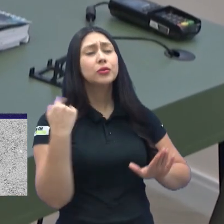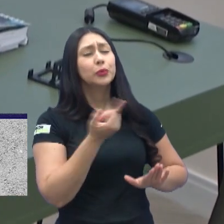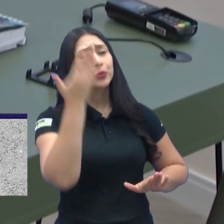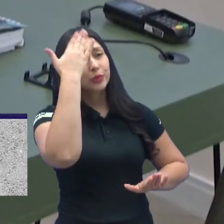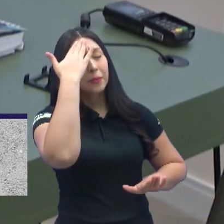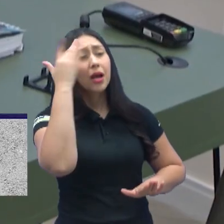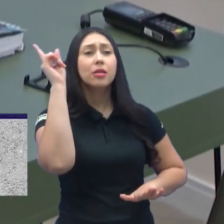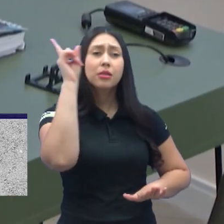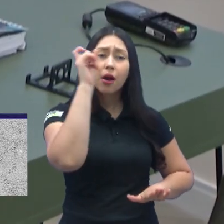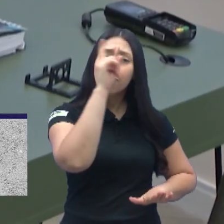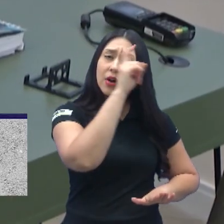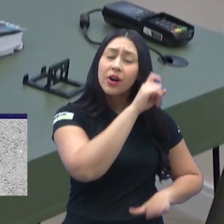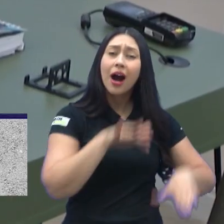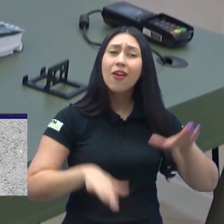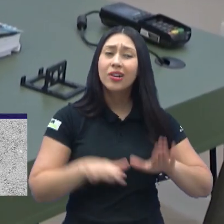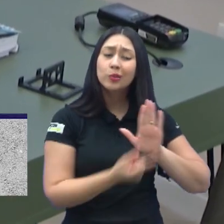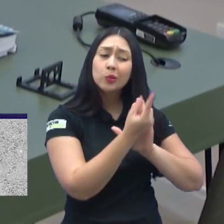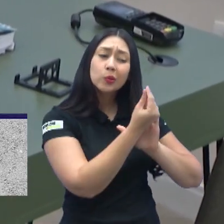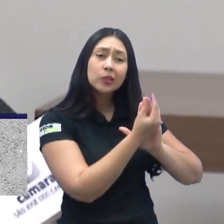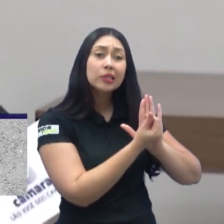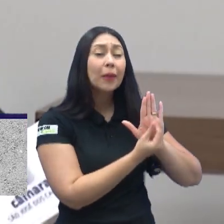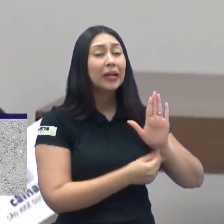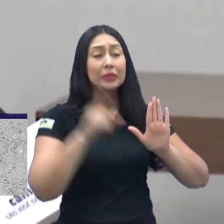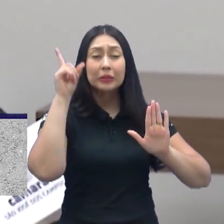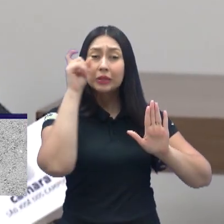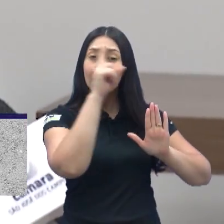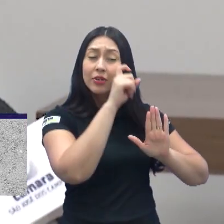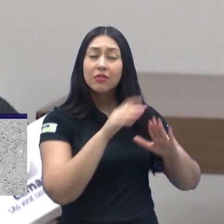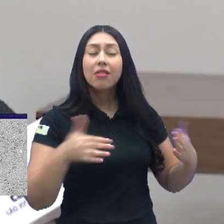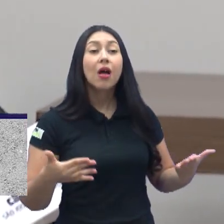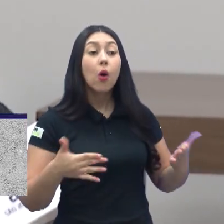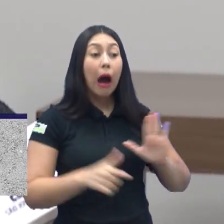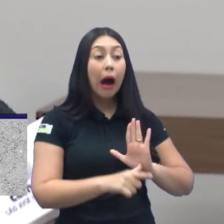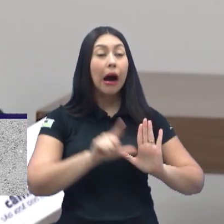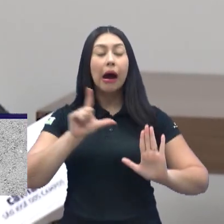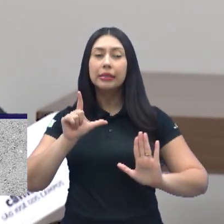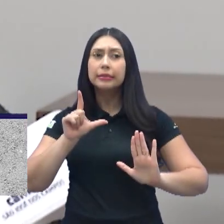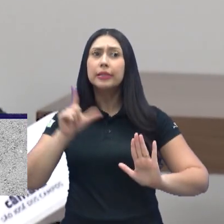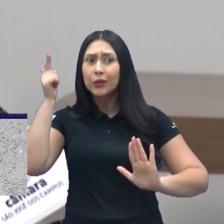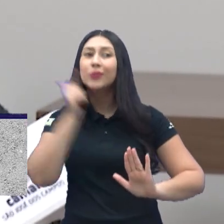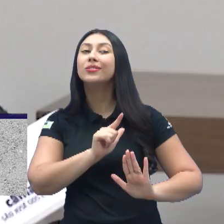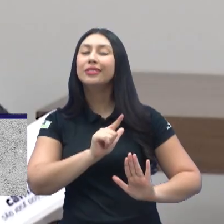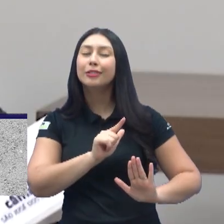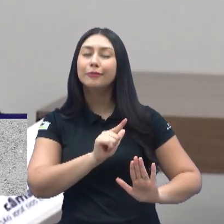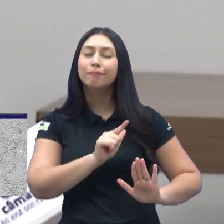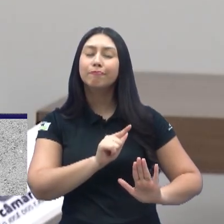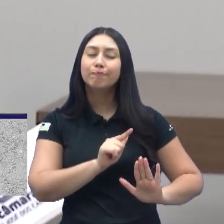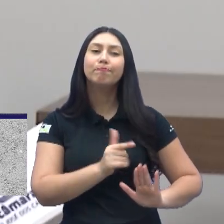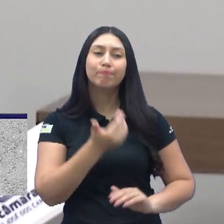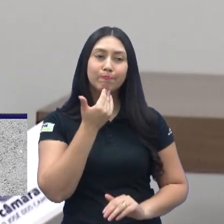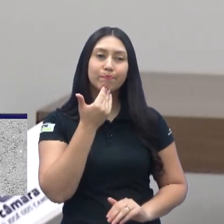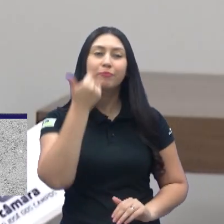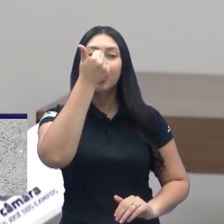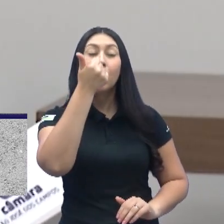das pessoas, o orçamento familiar muito comprometido. Então, quanto mais cedo a gente começar a contribuir para uma previdência,